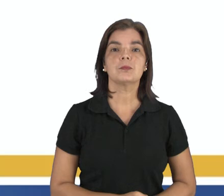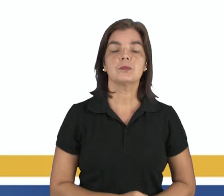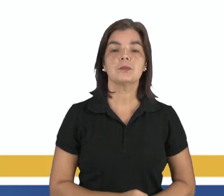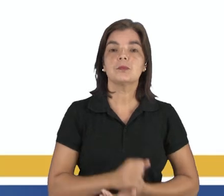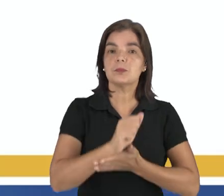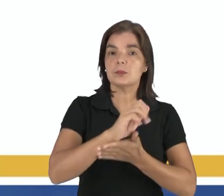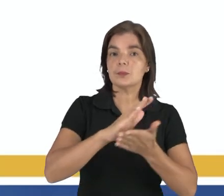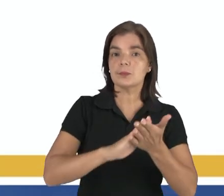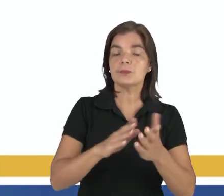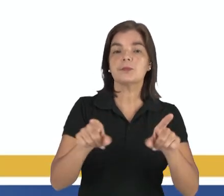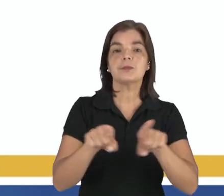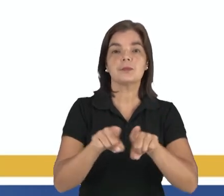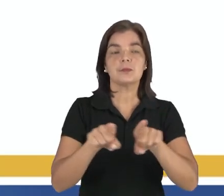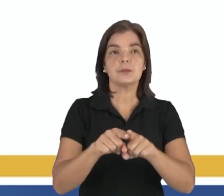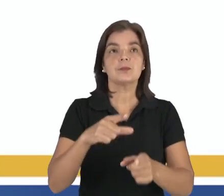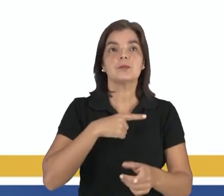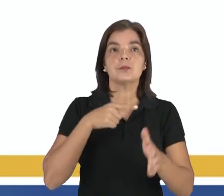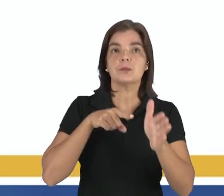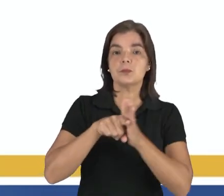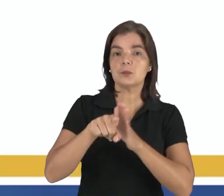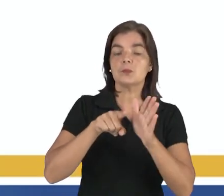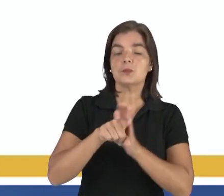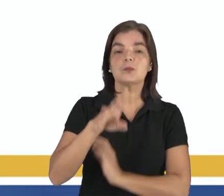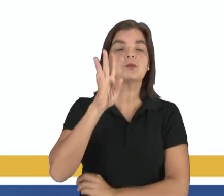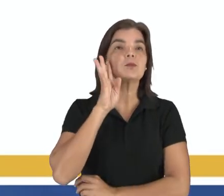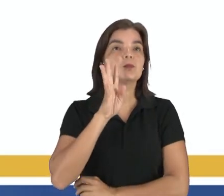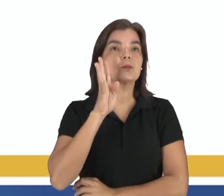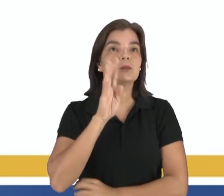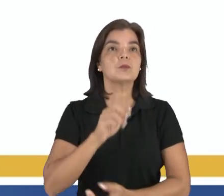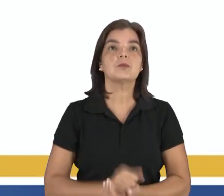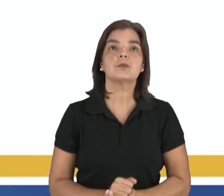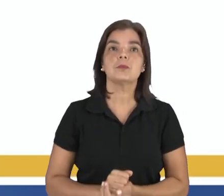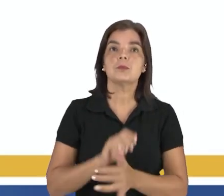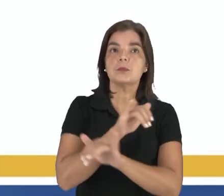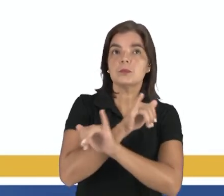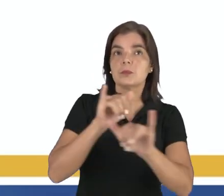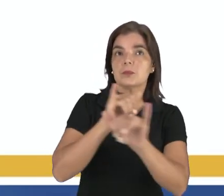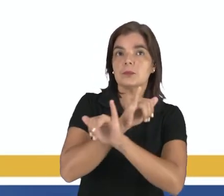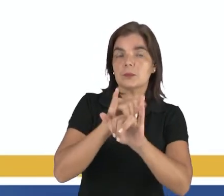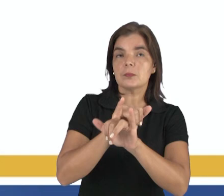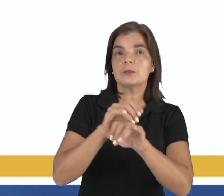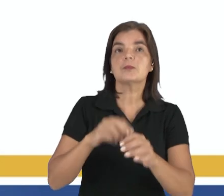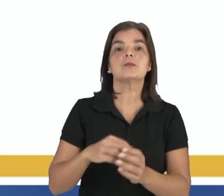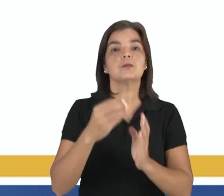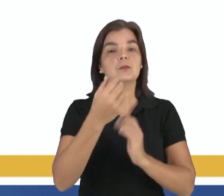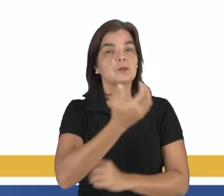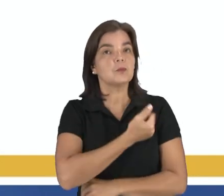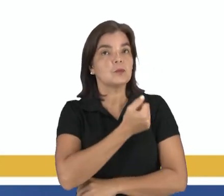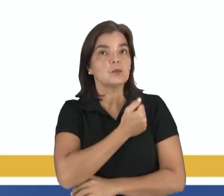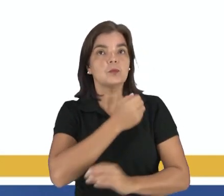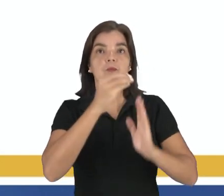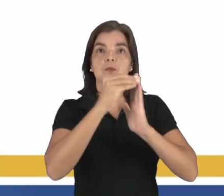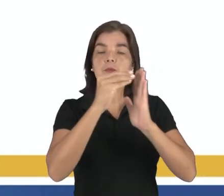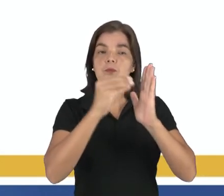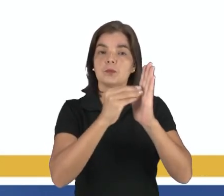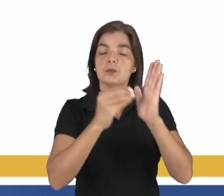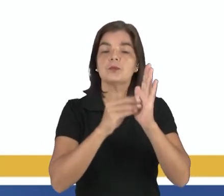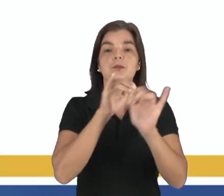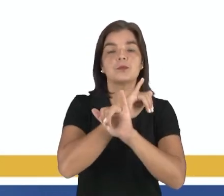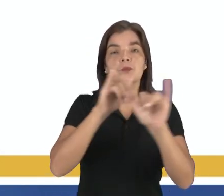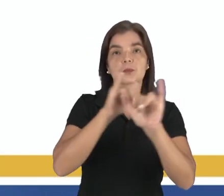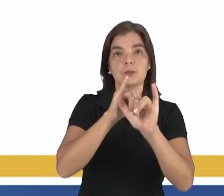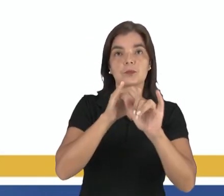No nosso Exercitando, nós temos uma questão também bem interessante. A partir das informações dadas, enumere